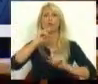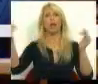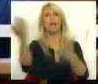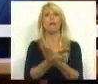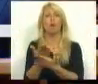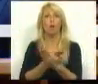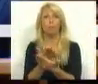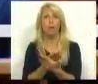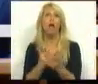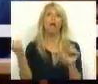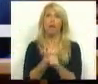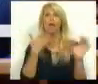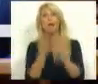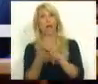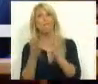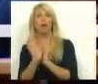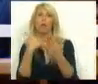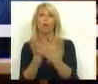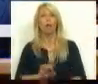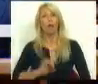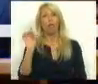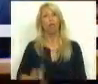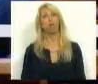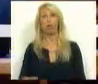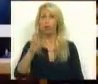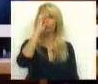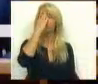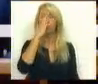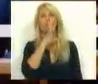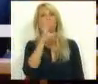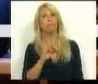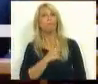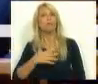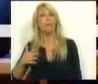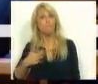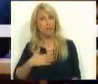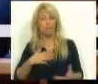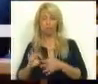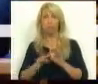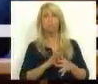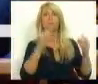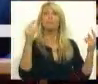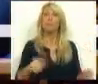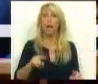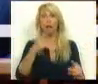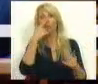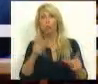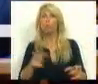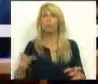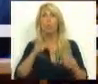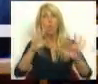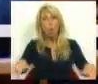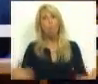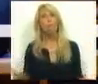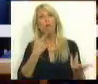emprego que só avisarão o esforço das famílias e das empresas que lhe darão sentido para que as pessoas possam reencontrar a esperança e o